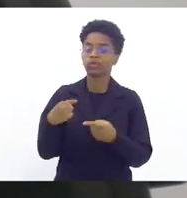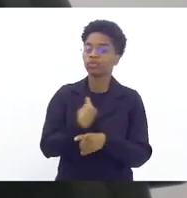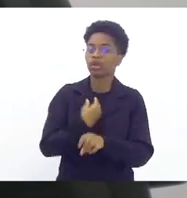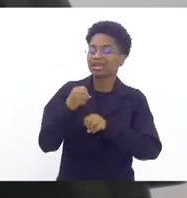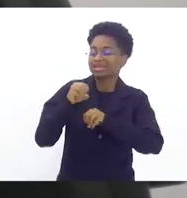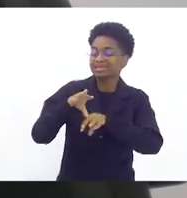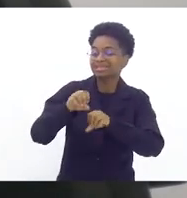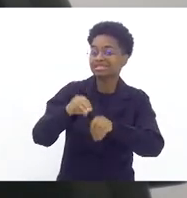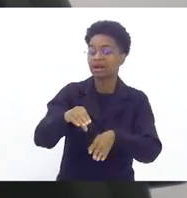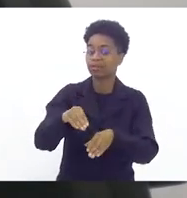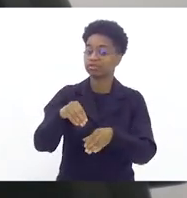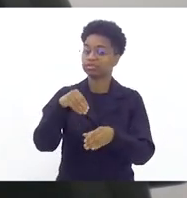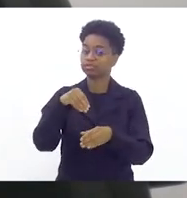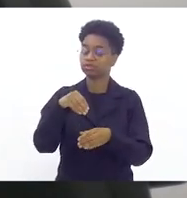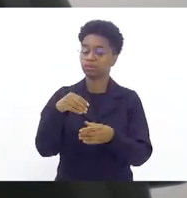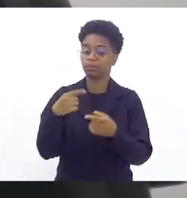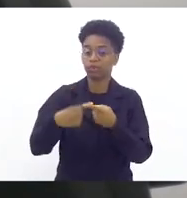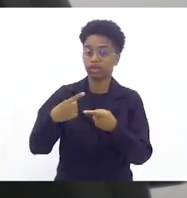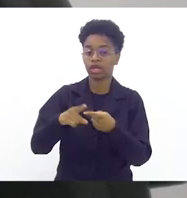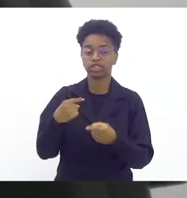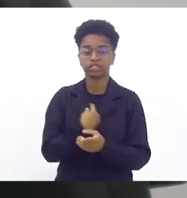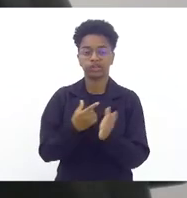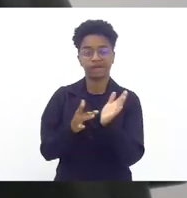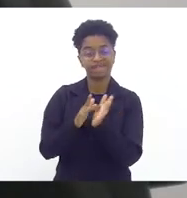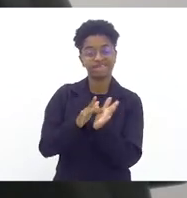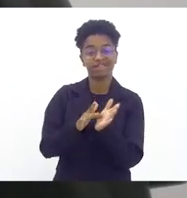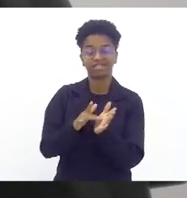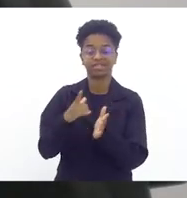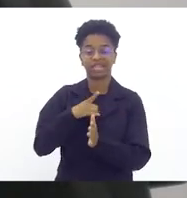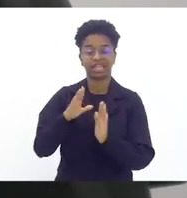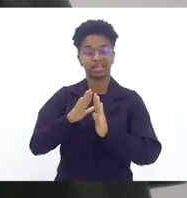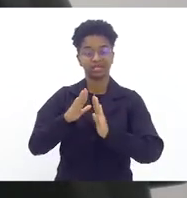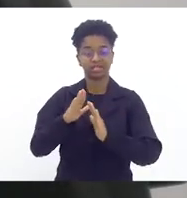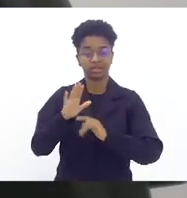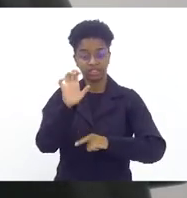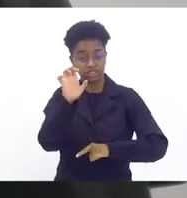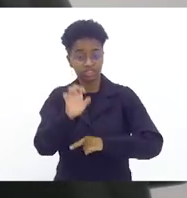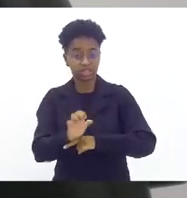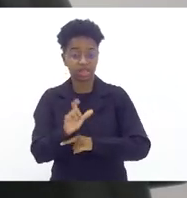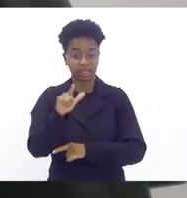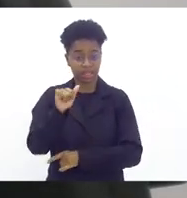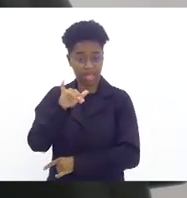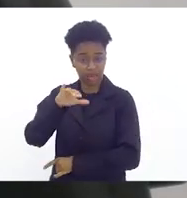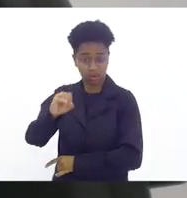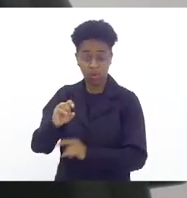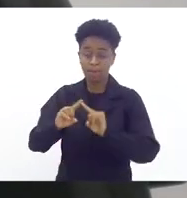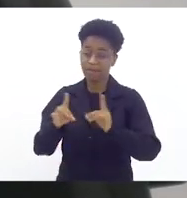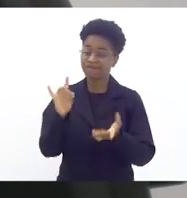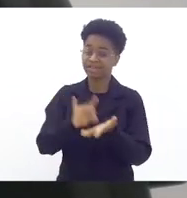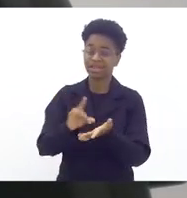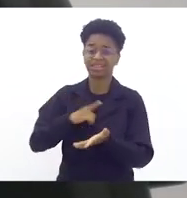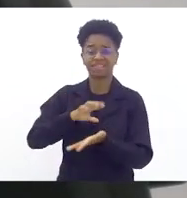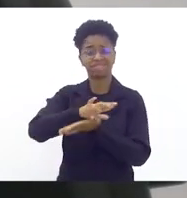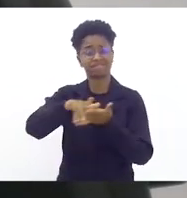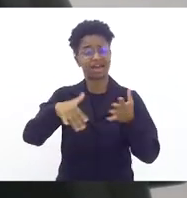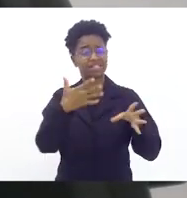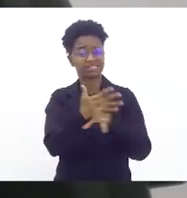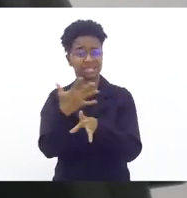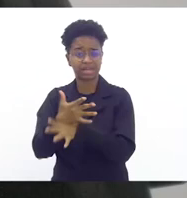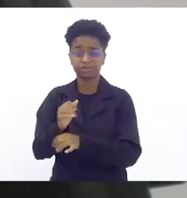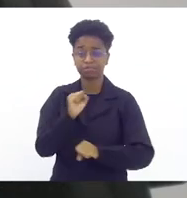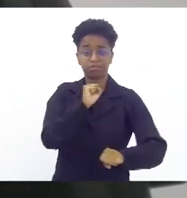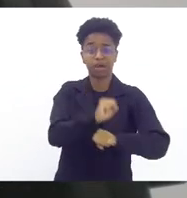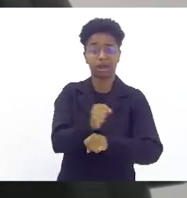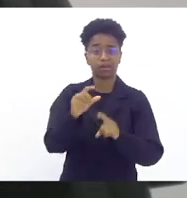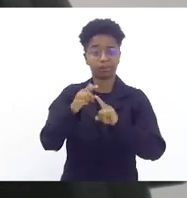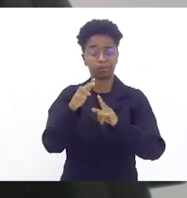racismo religioso a partir do momento que a gente finge que é um Estado laico e está hoje várias cidades paradas comemorando o feriado de Santo